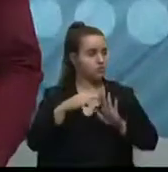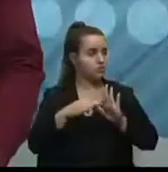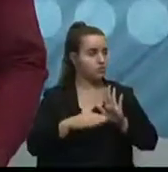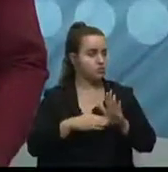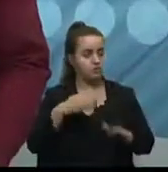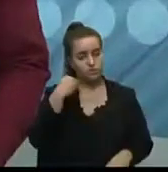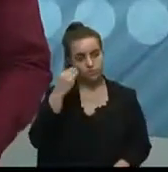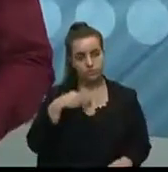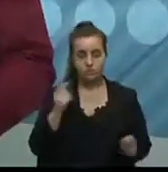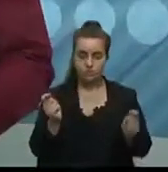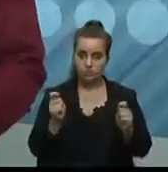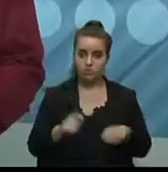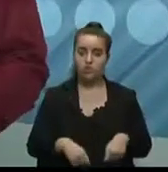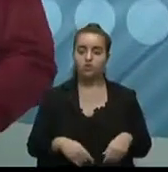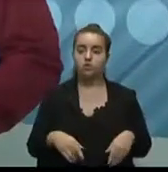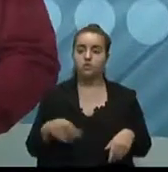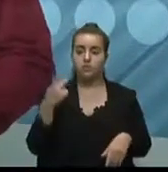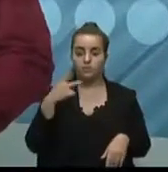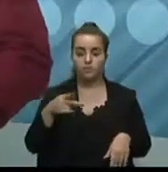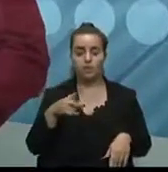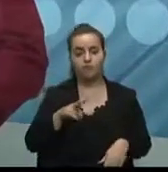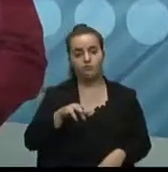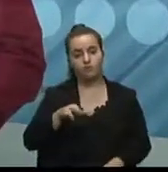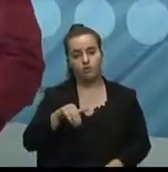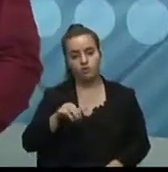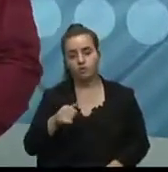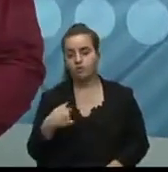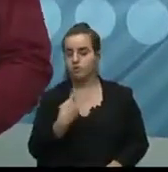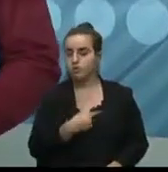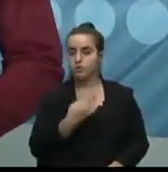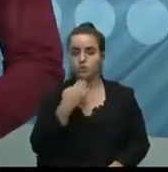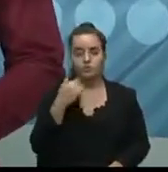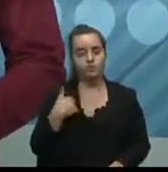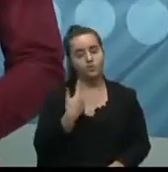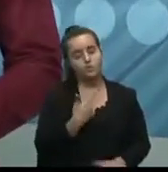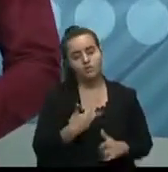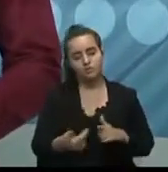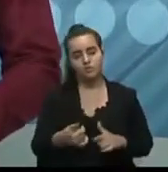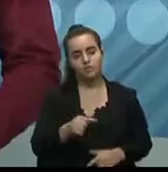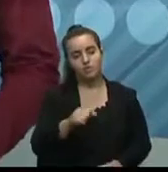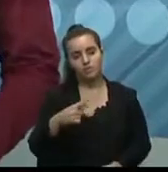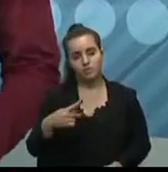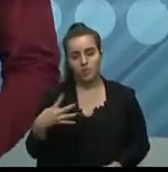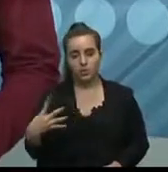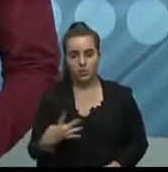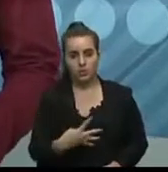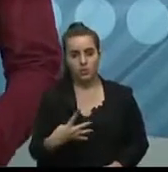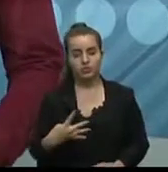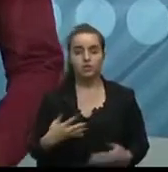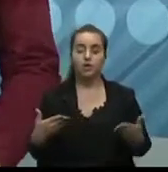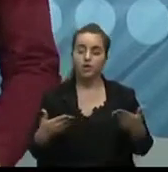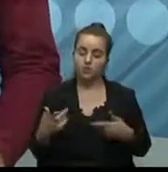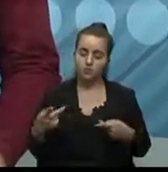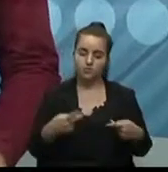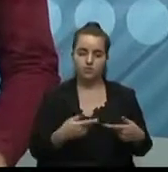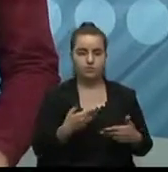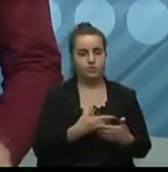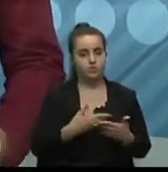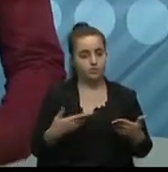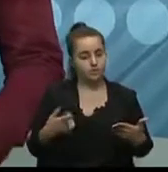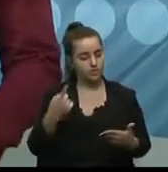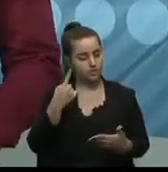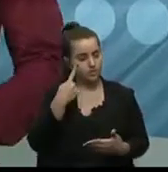um teste de hipótese para a variância desconhecida, nós resolvemos a situação problema 4. E eu convido você